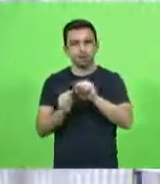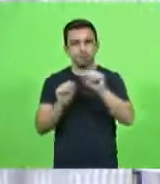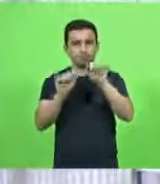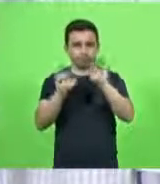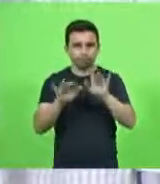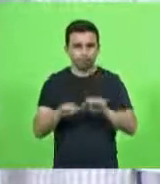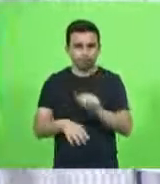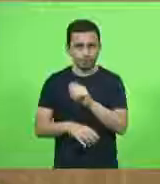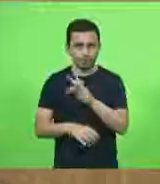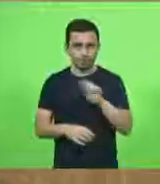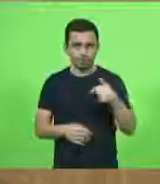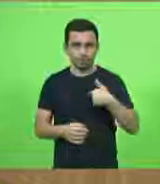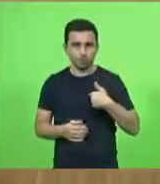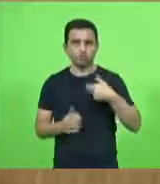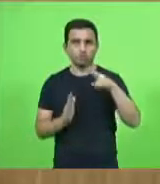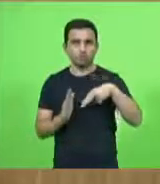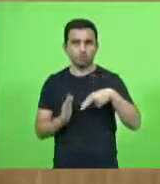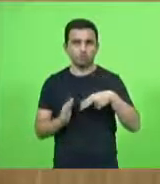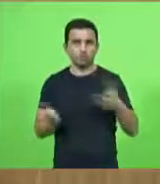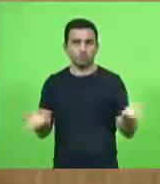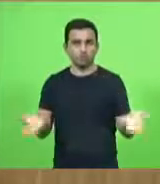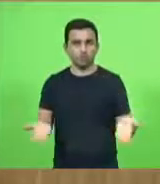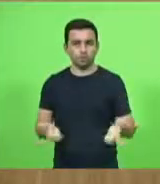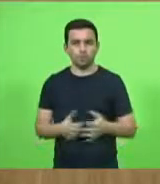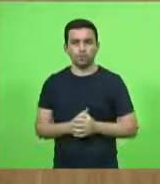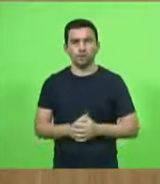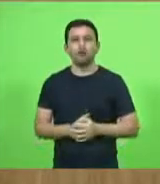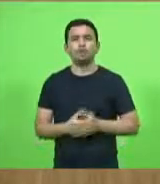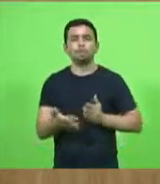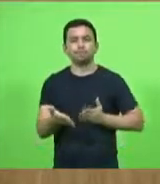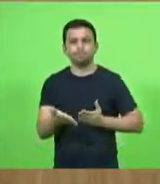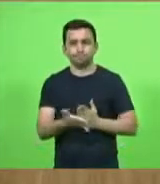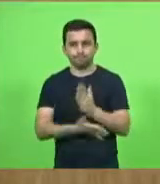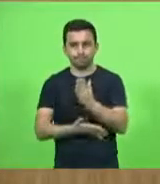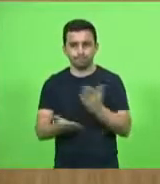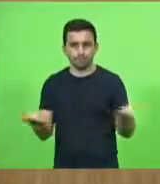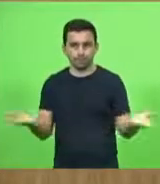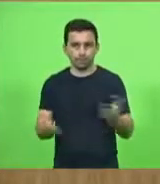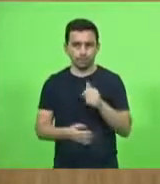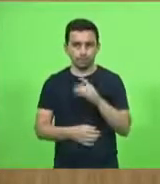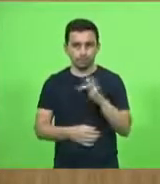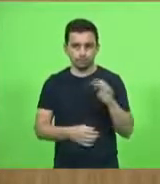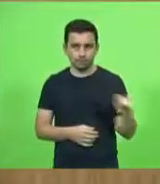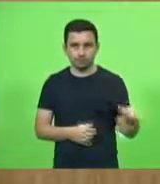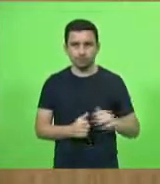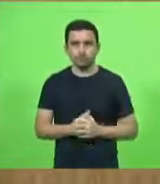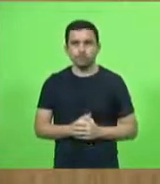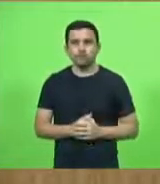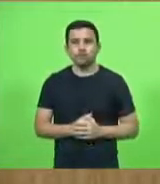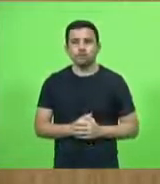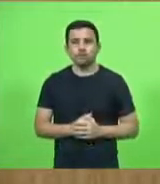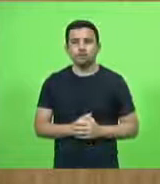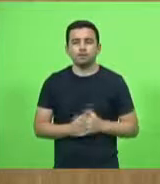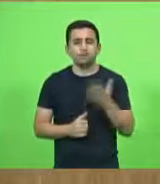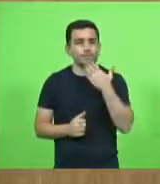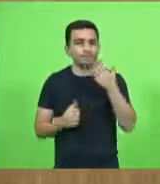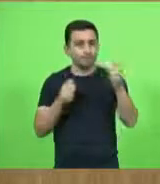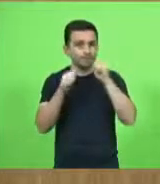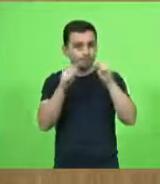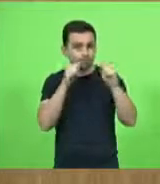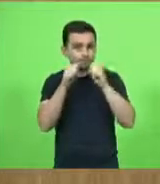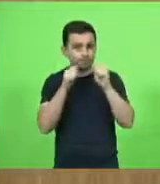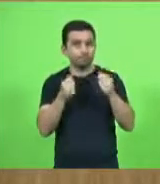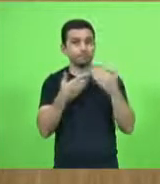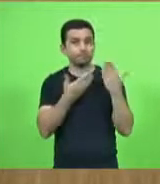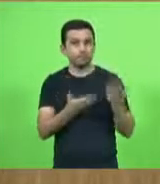de ler, senhor presidente. Obrigado, deputado. Dou por aprovar a data que acaba de ser lida. Peço assessoria para que proceda à